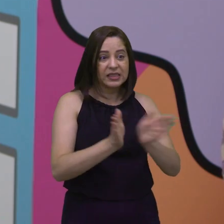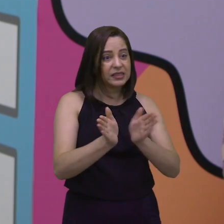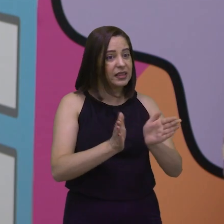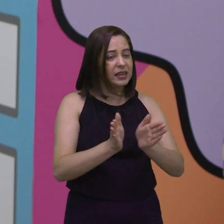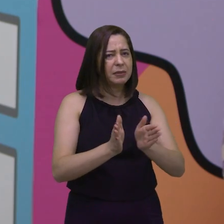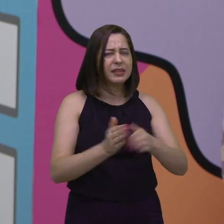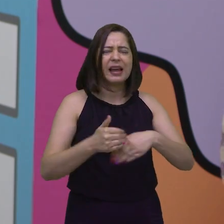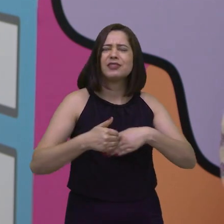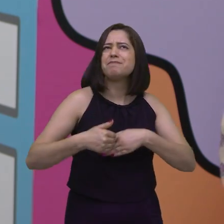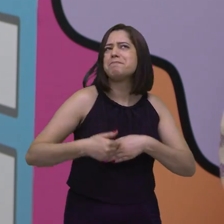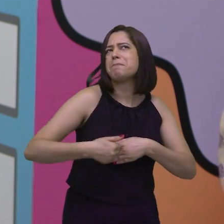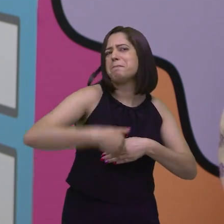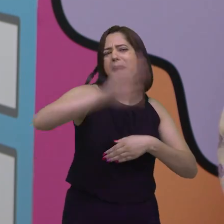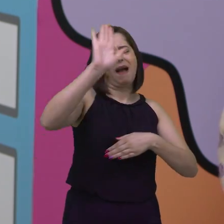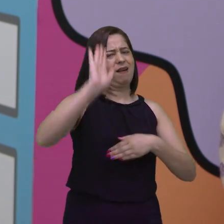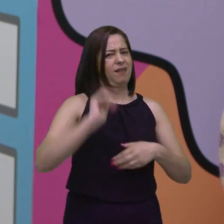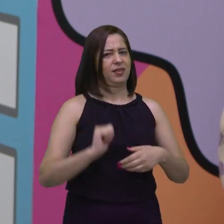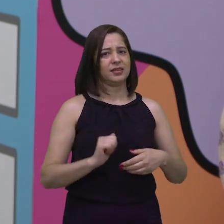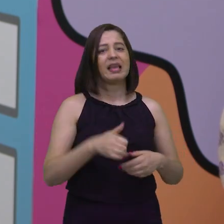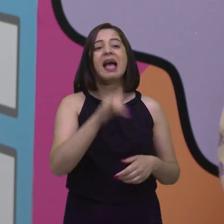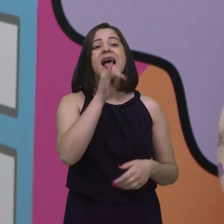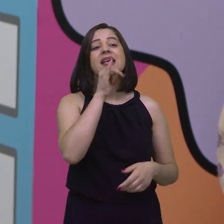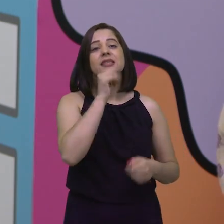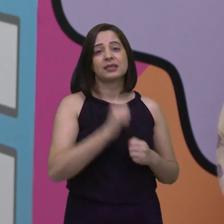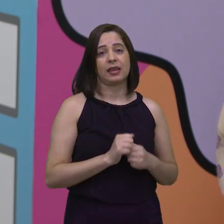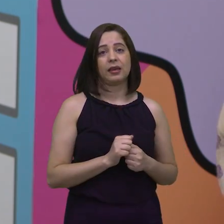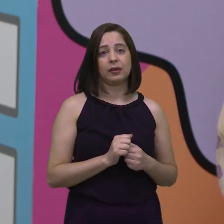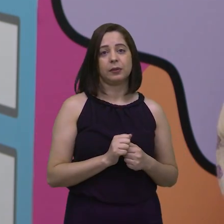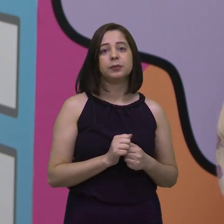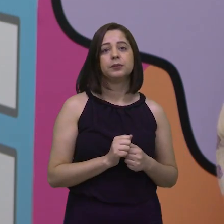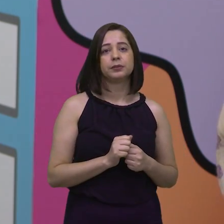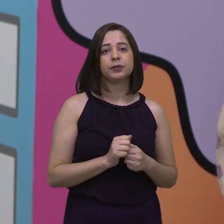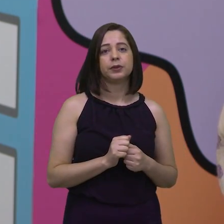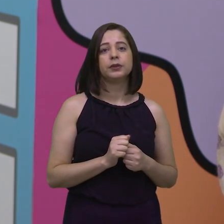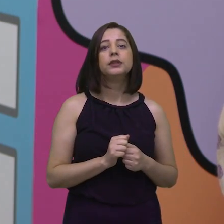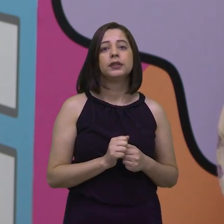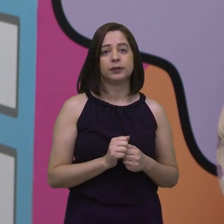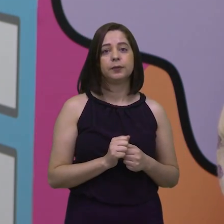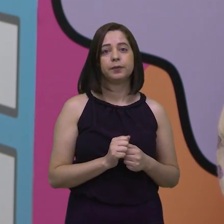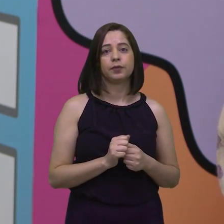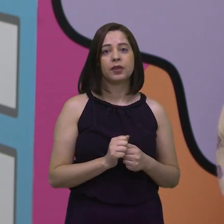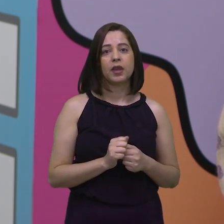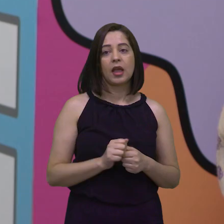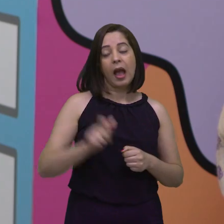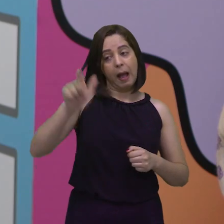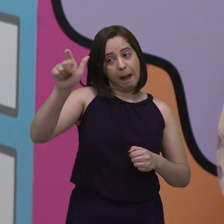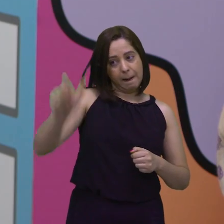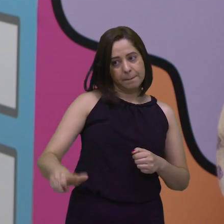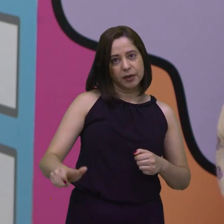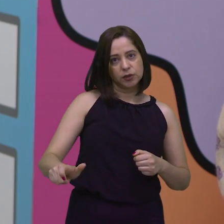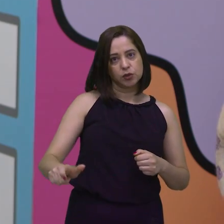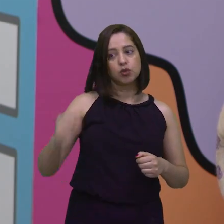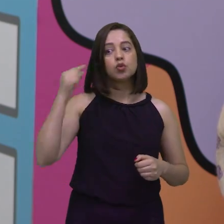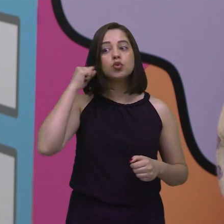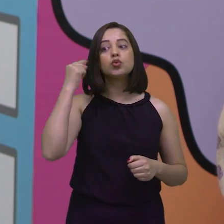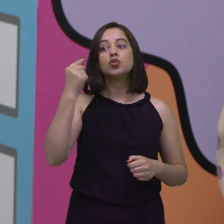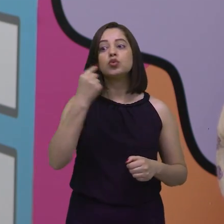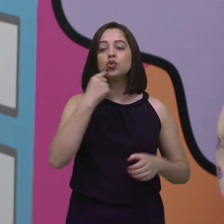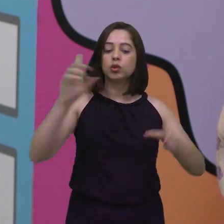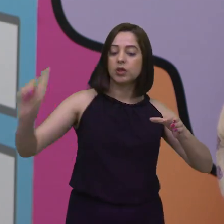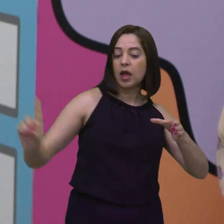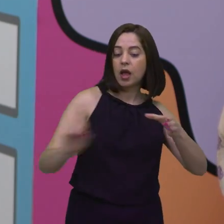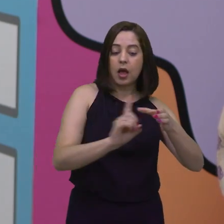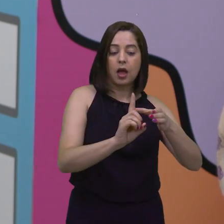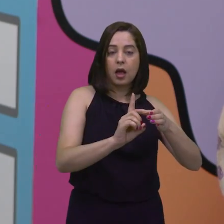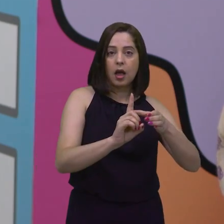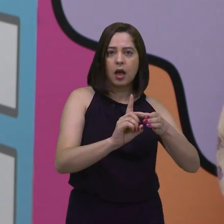acessibilidade, ela vai muito além disso. Por exemplo, para você incluir as